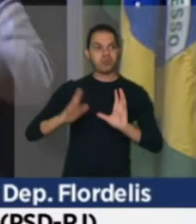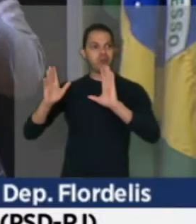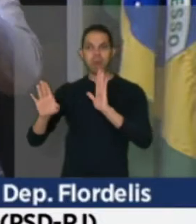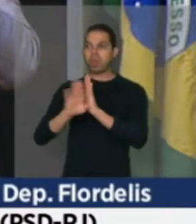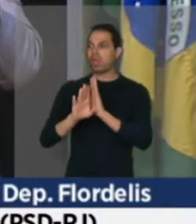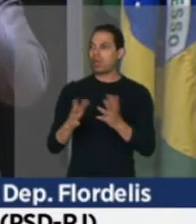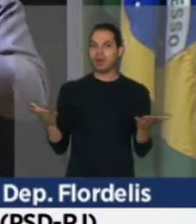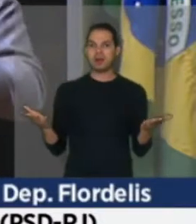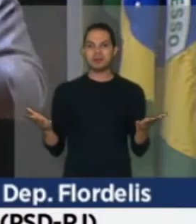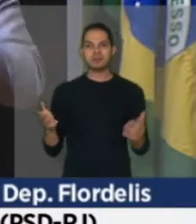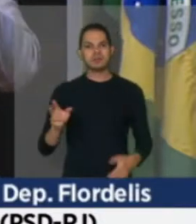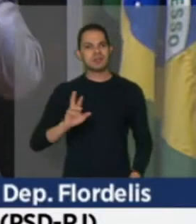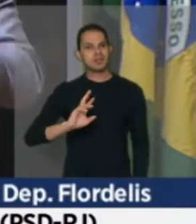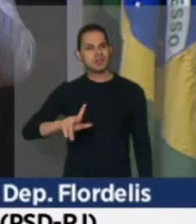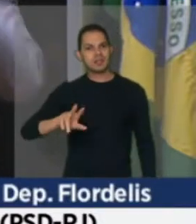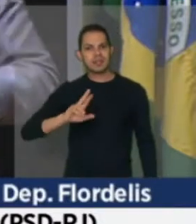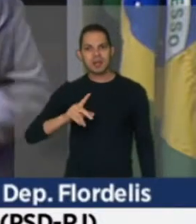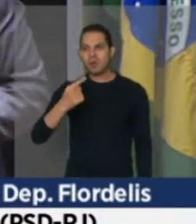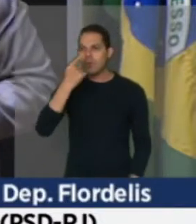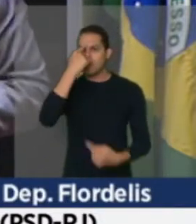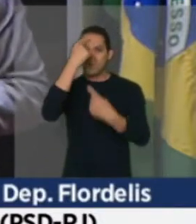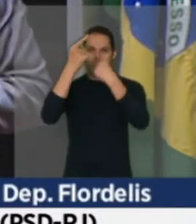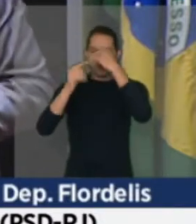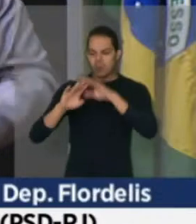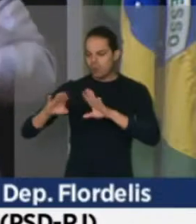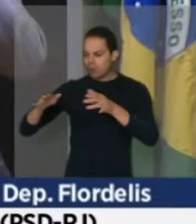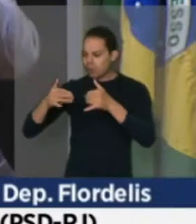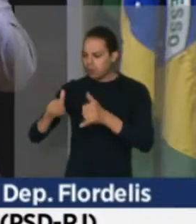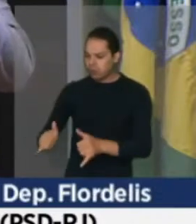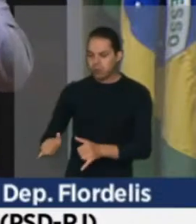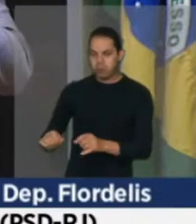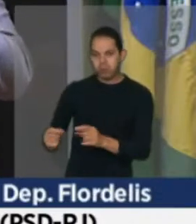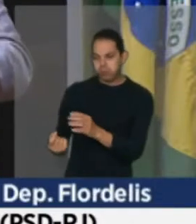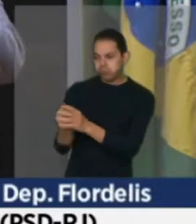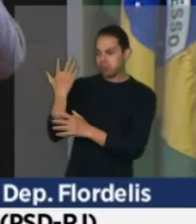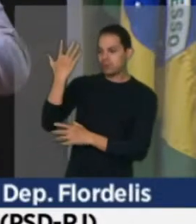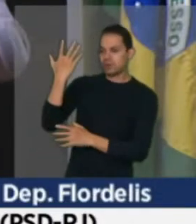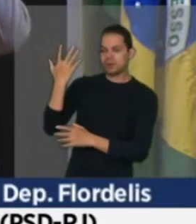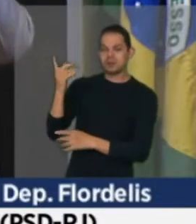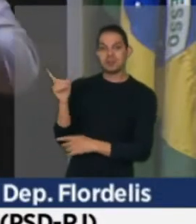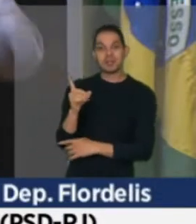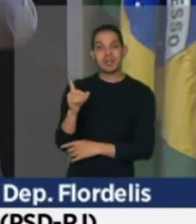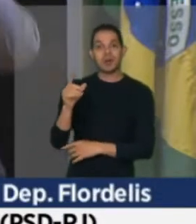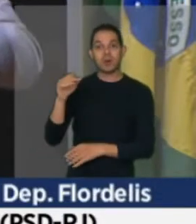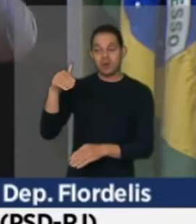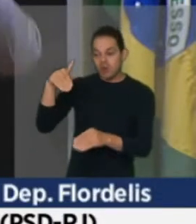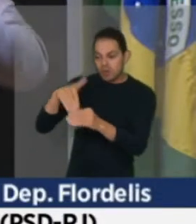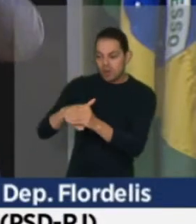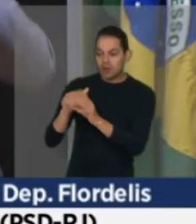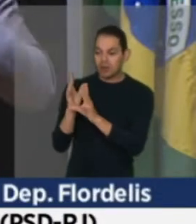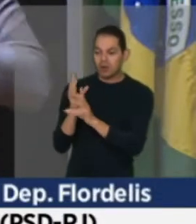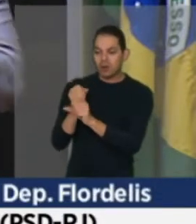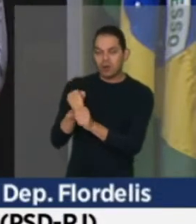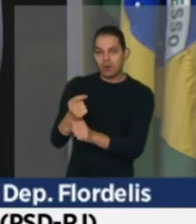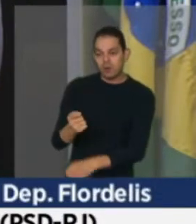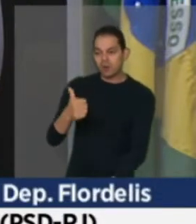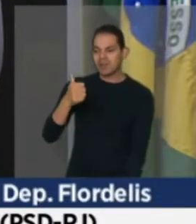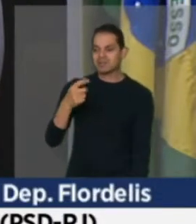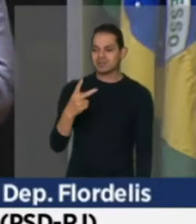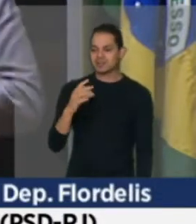Ela não é fruto de uma invenção da urna eletrônica. Ela recebeu quase 200 mil votos.